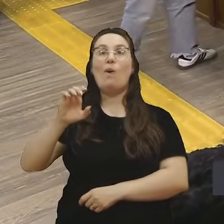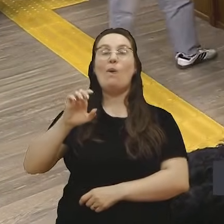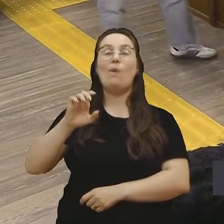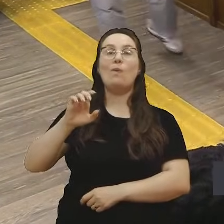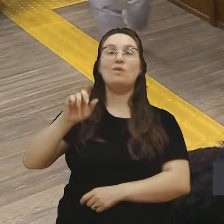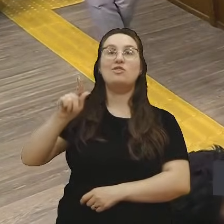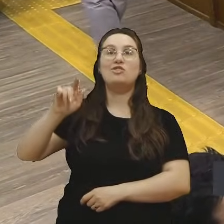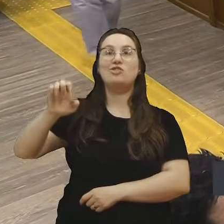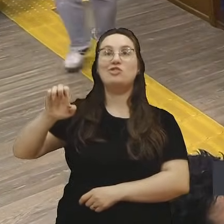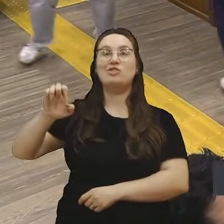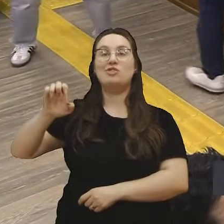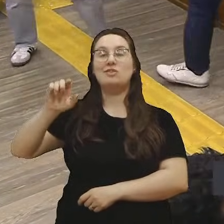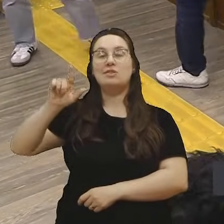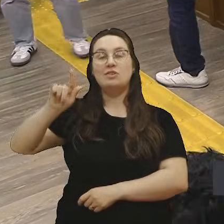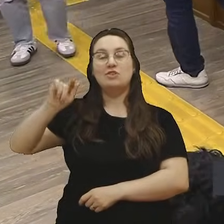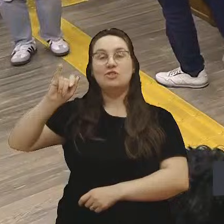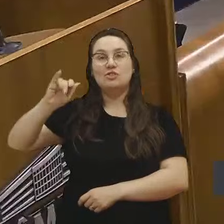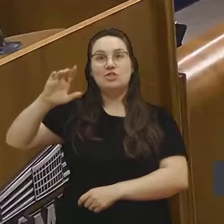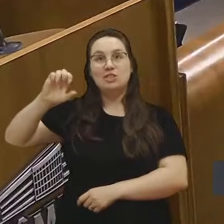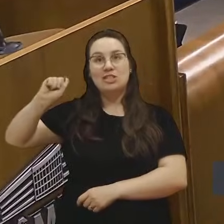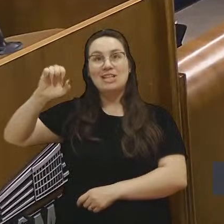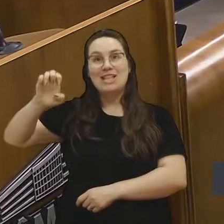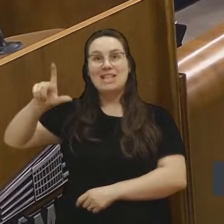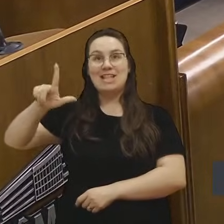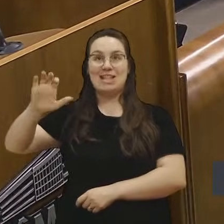Gisele Vieira.